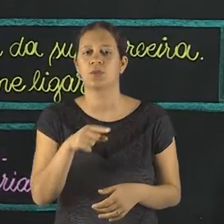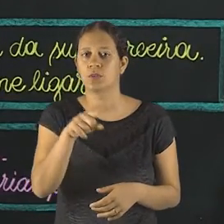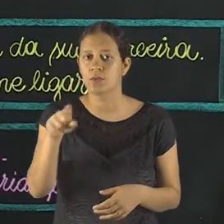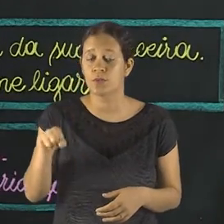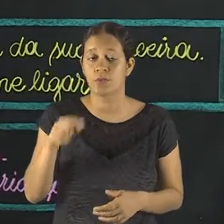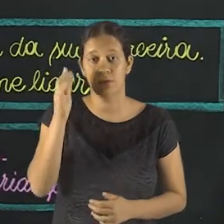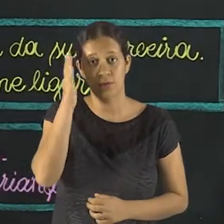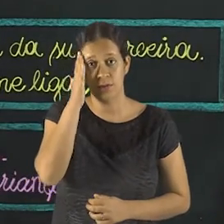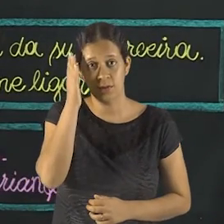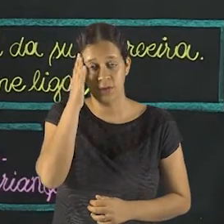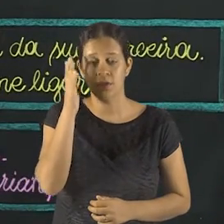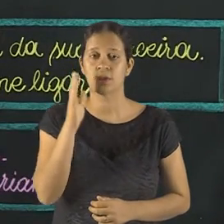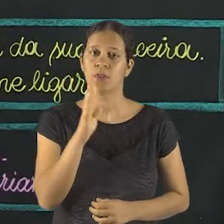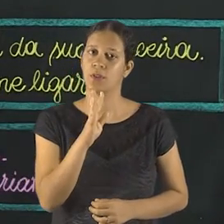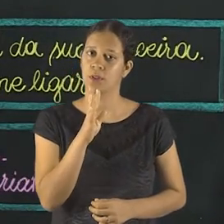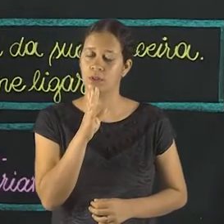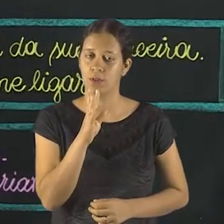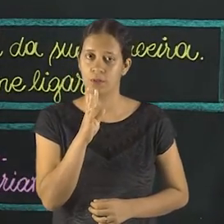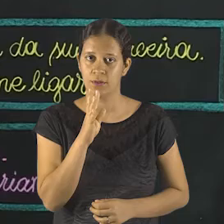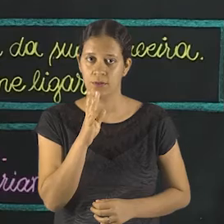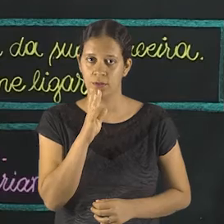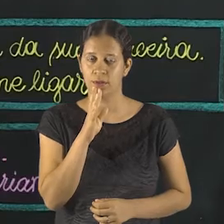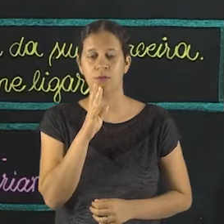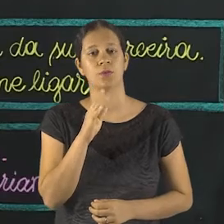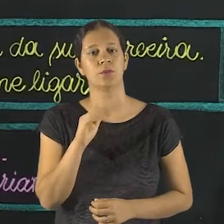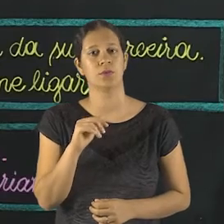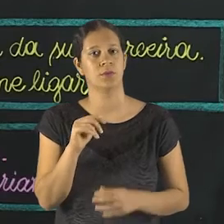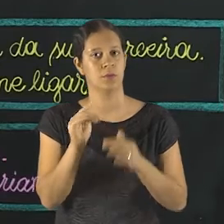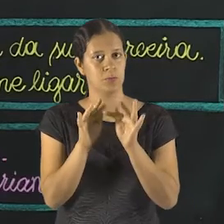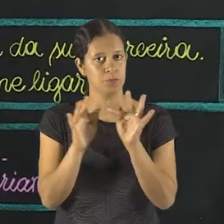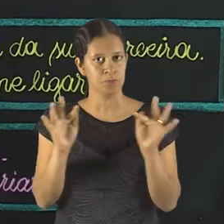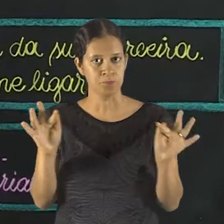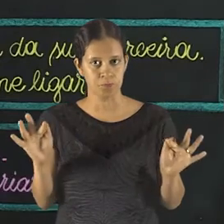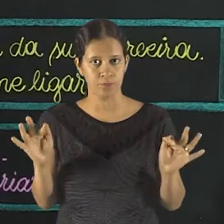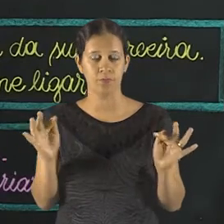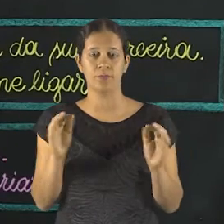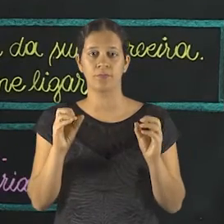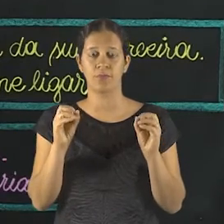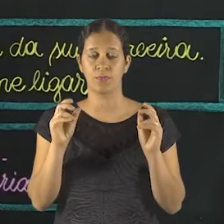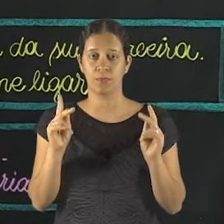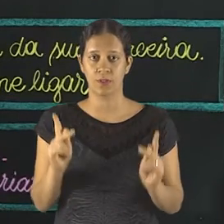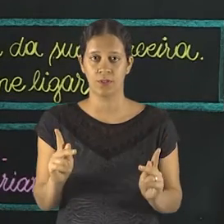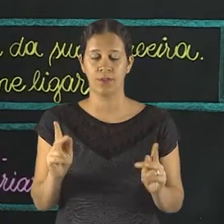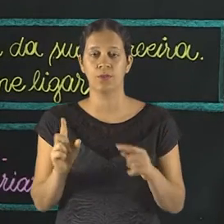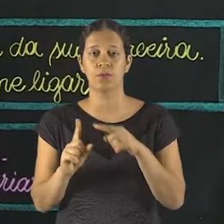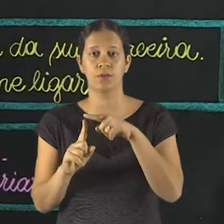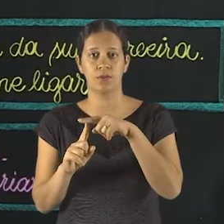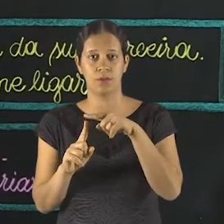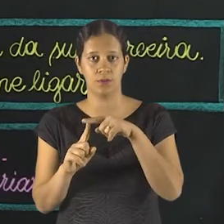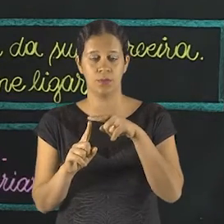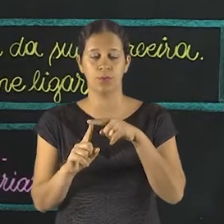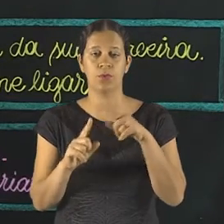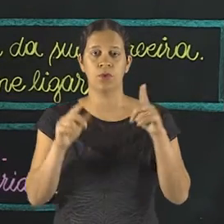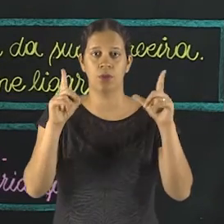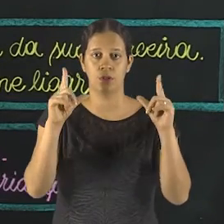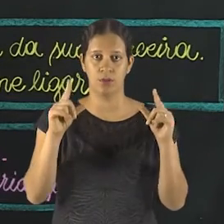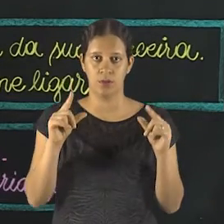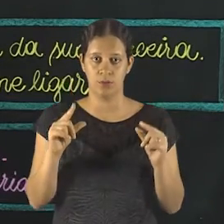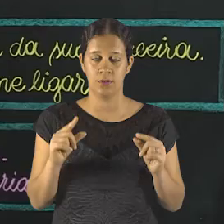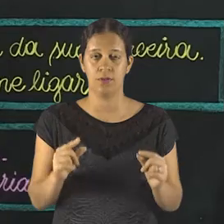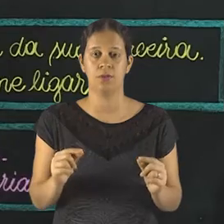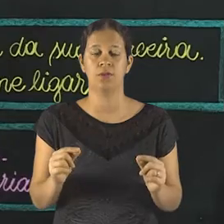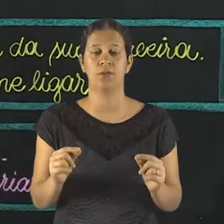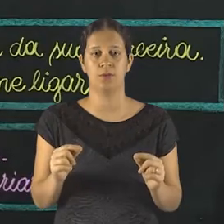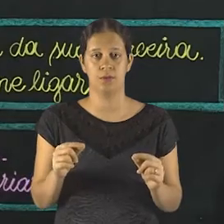para que você compreenda como reconhecer esses padrões nas orações, ok? Nas orações de tipo reduzidas.